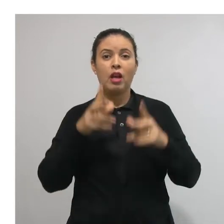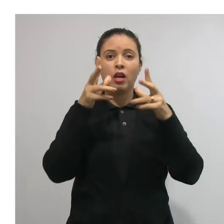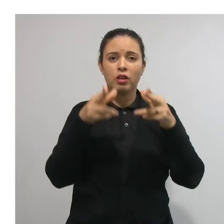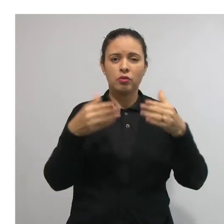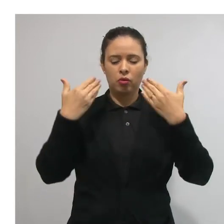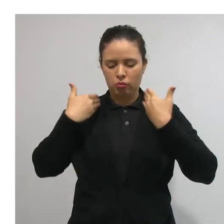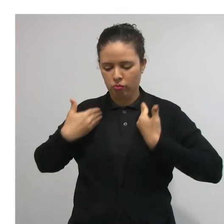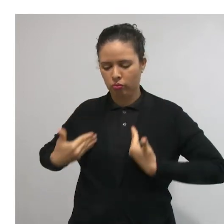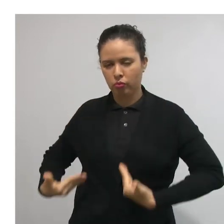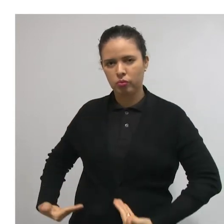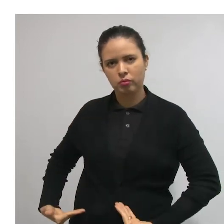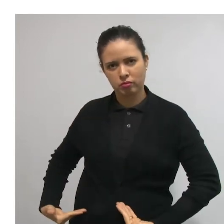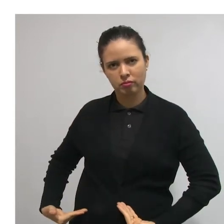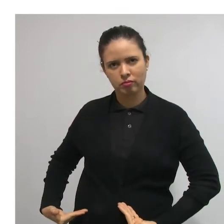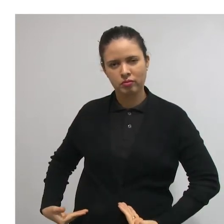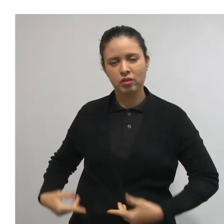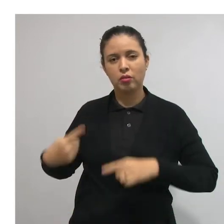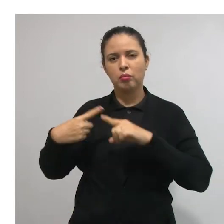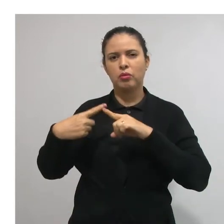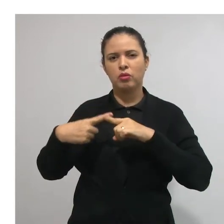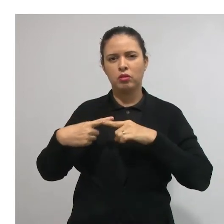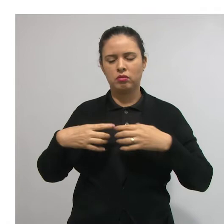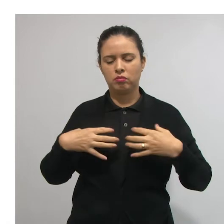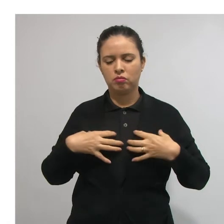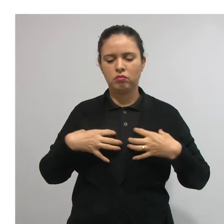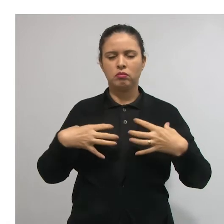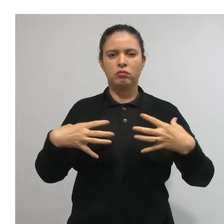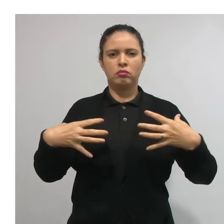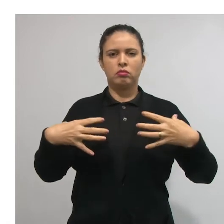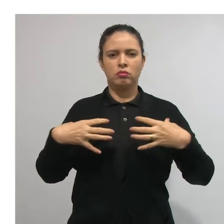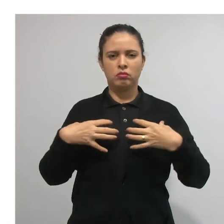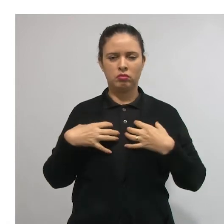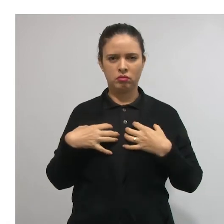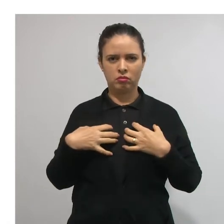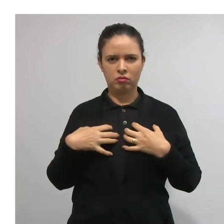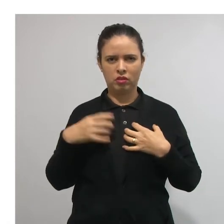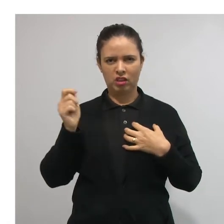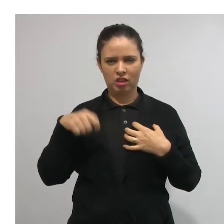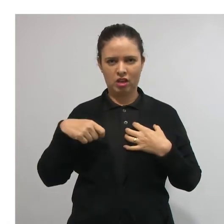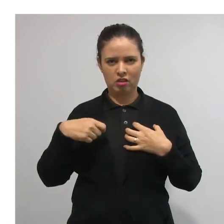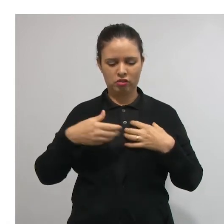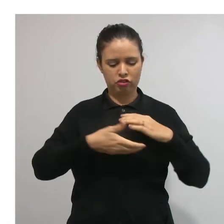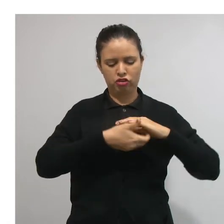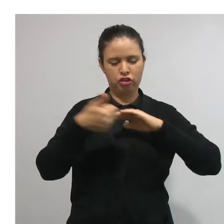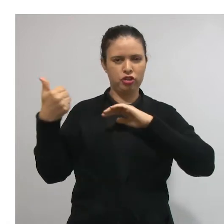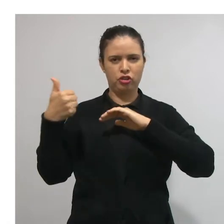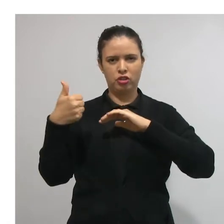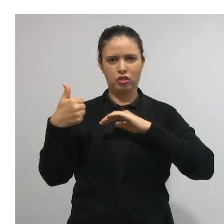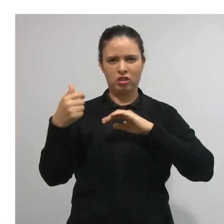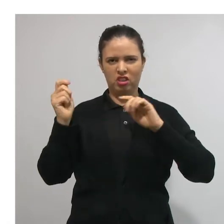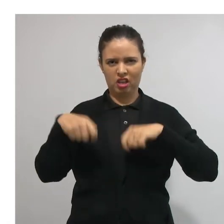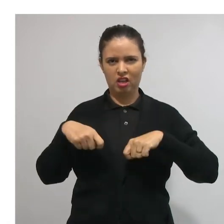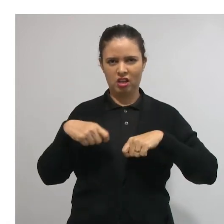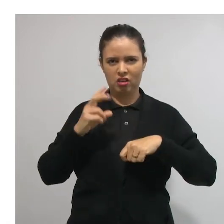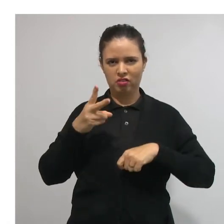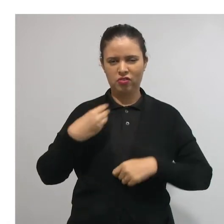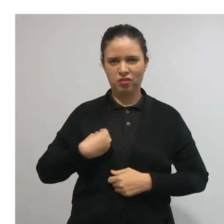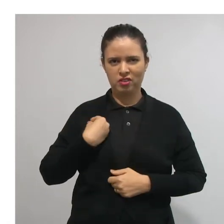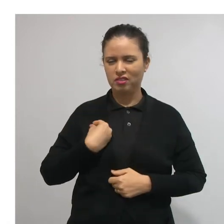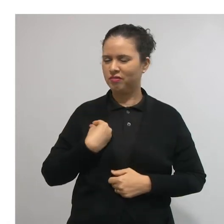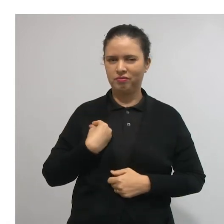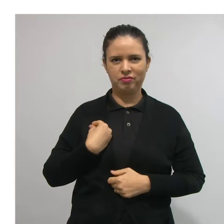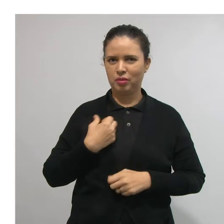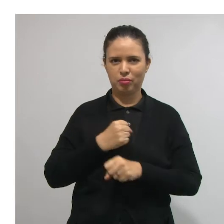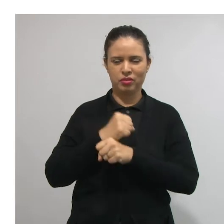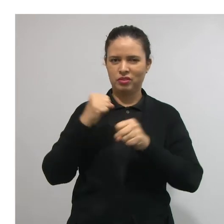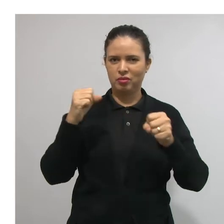organização. Por quê? Nós vivemos sem o pulmão? Nós temos dois, talvez a gente viva sem um, mas sem dois,